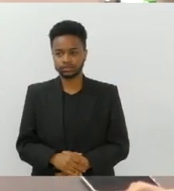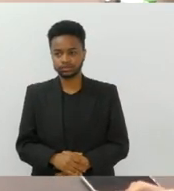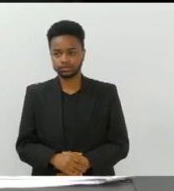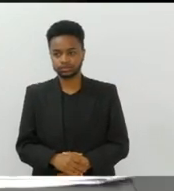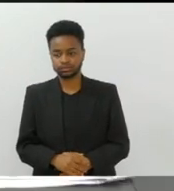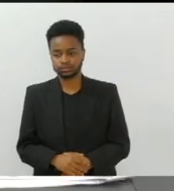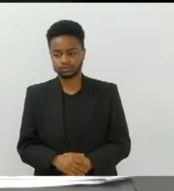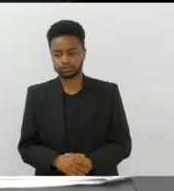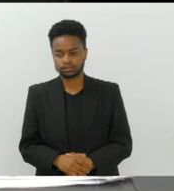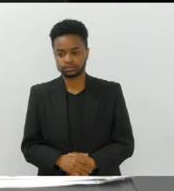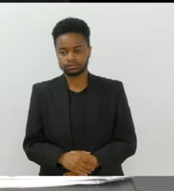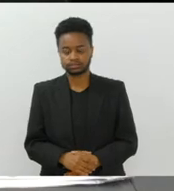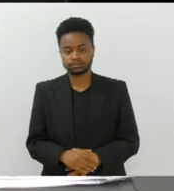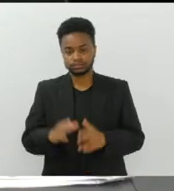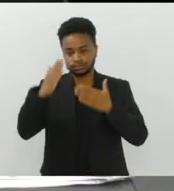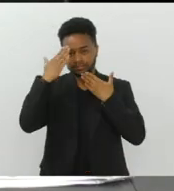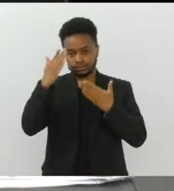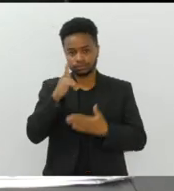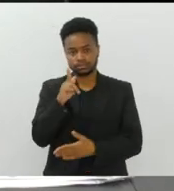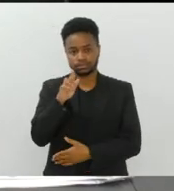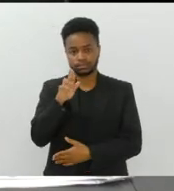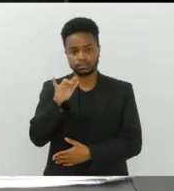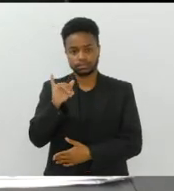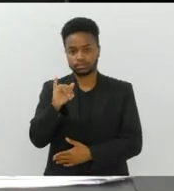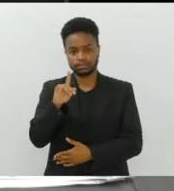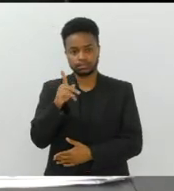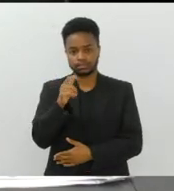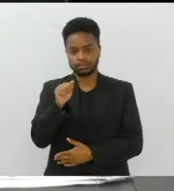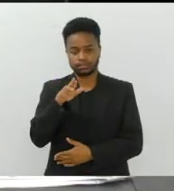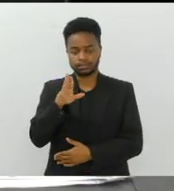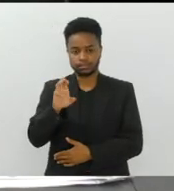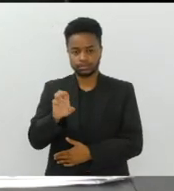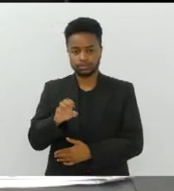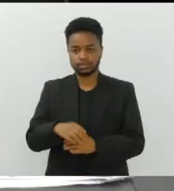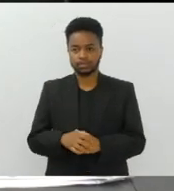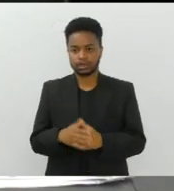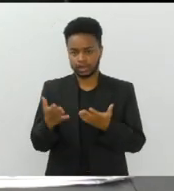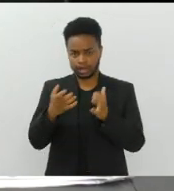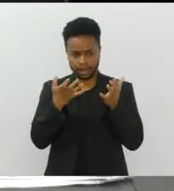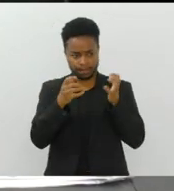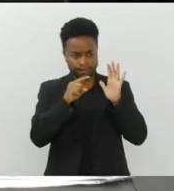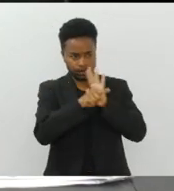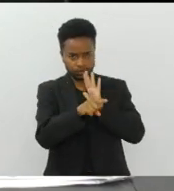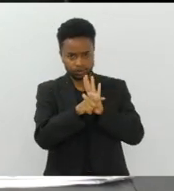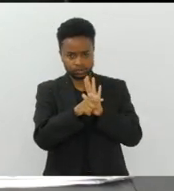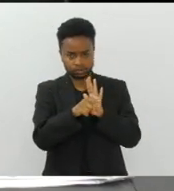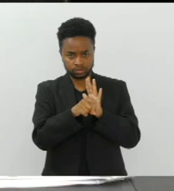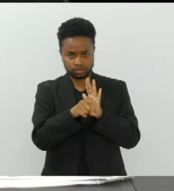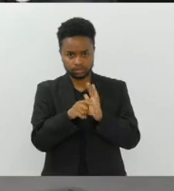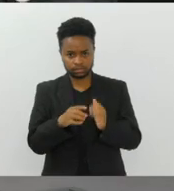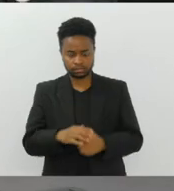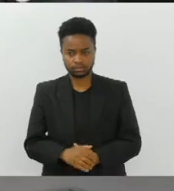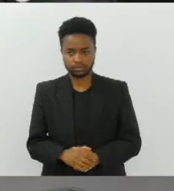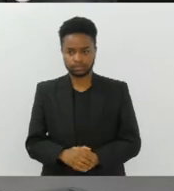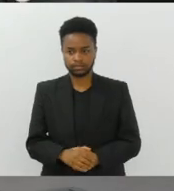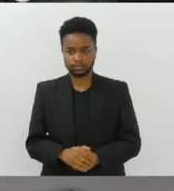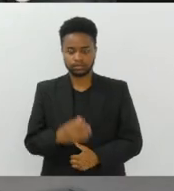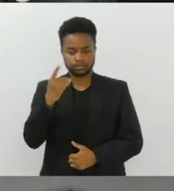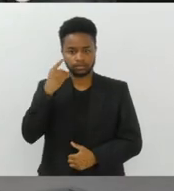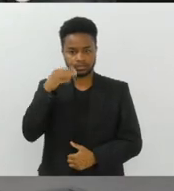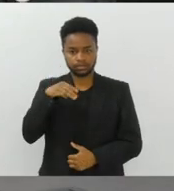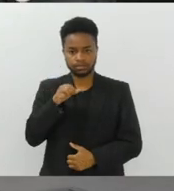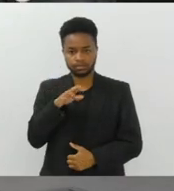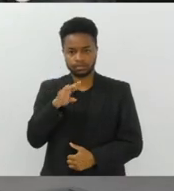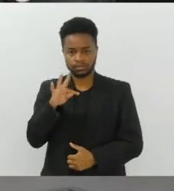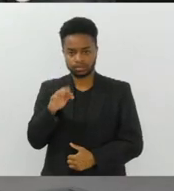Muito obrigado, doutor Guilherme. Algum deputado gostaria de fazer uma pergunta? Deputada Marta Rocha, por favor. Doutor